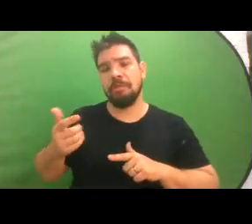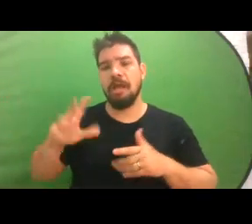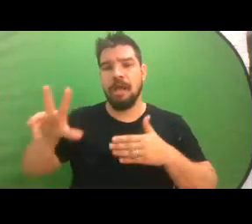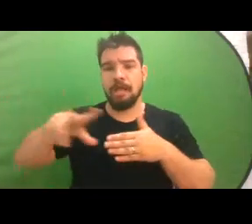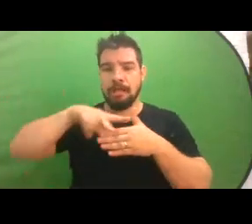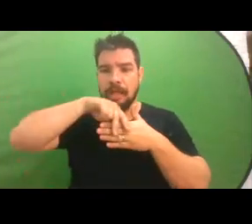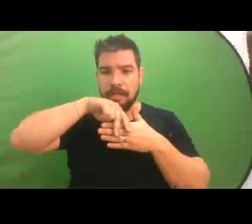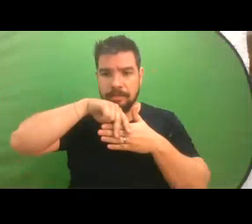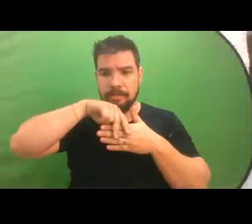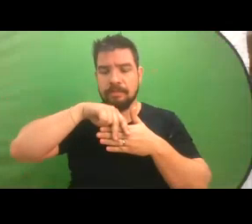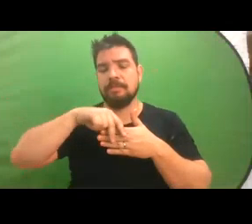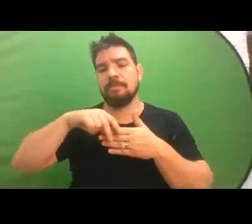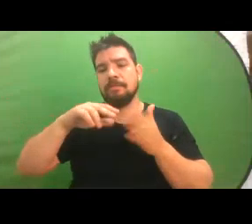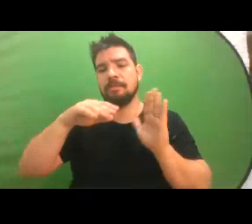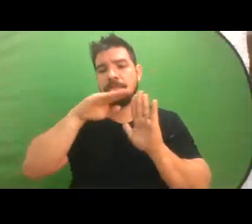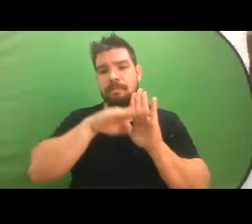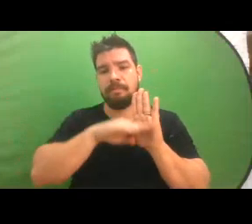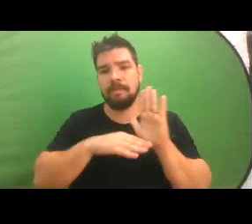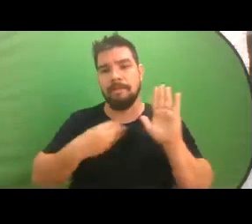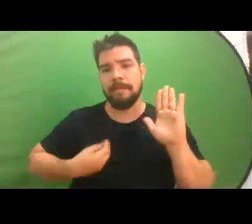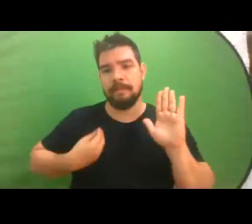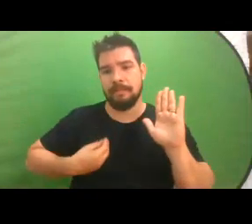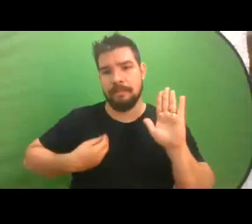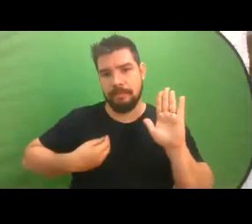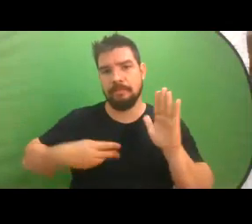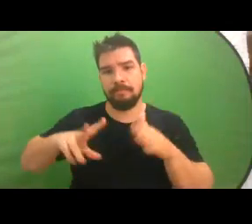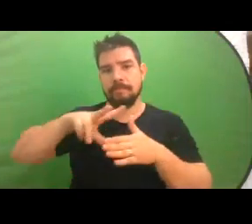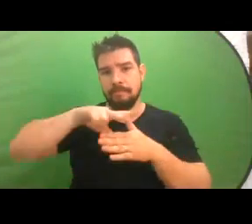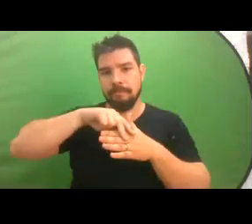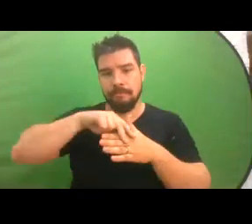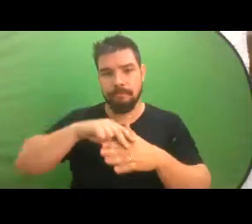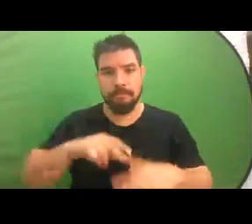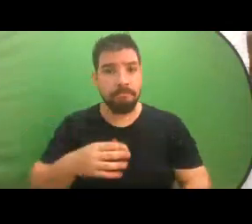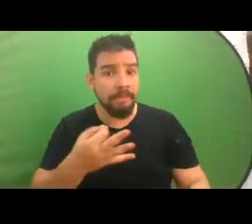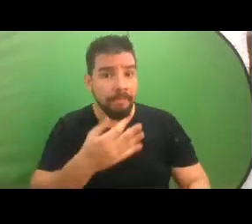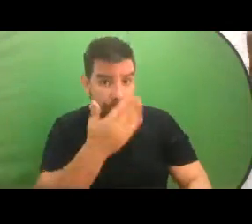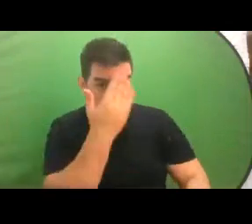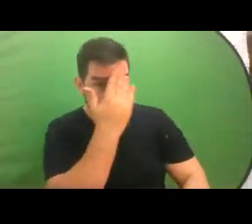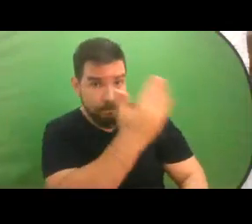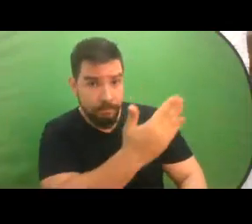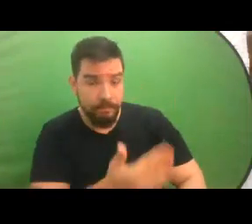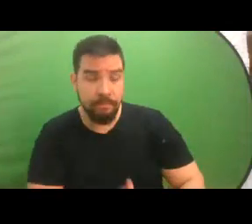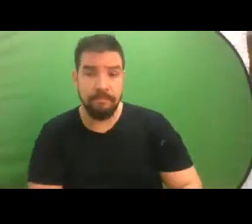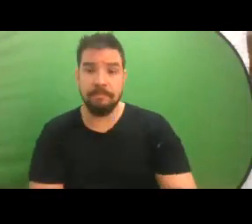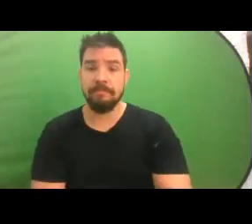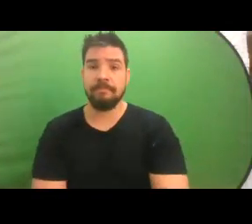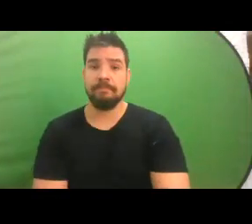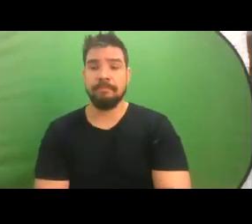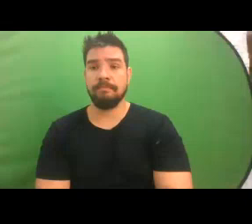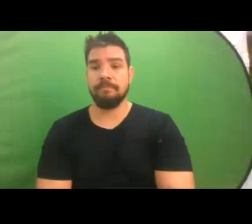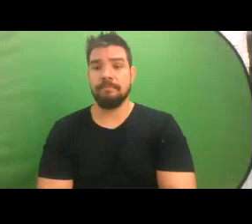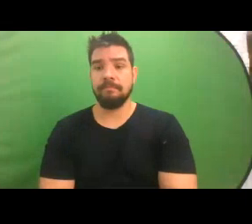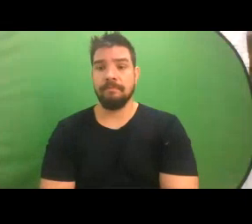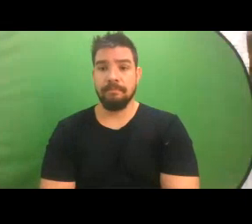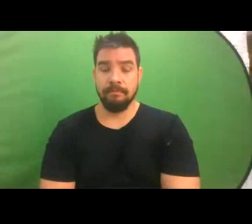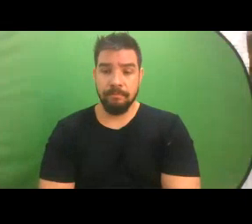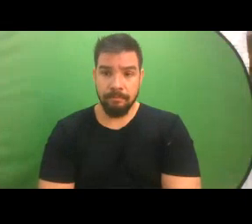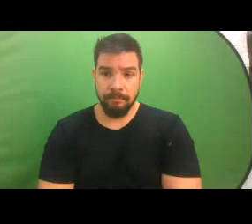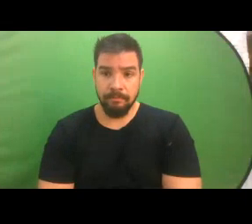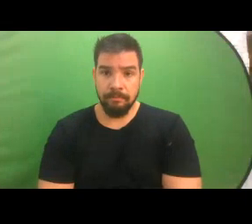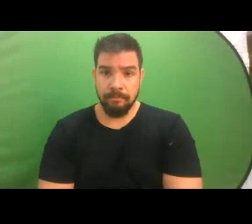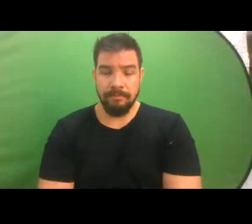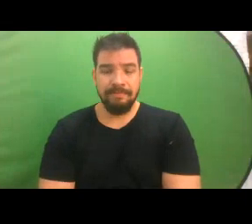anexa a essa lista também. Perfeito, Cristina. Muito obrigada, viu? Nada. Alguém aí Professora, também. sou